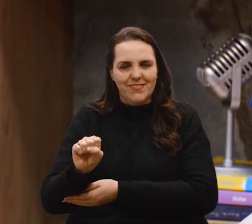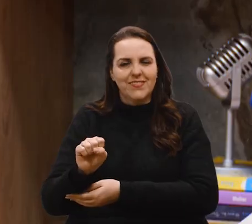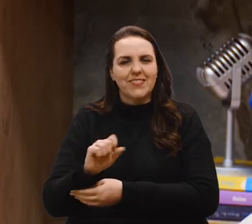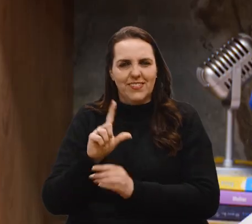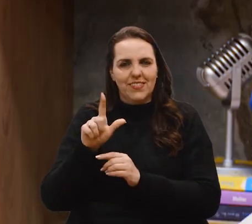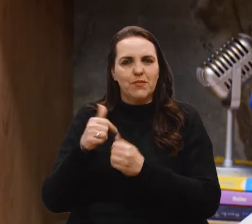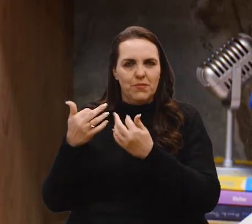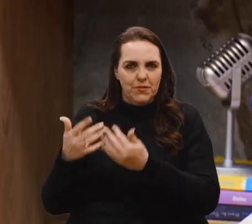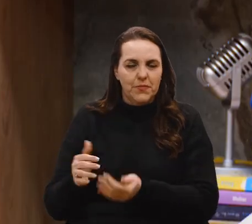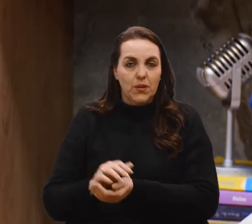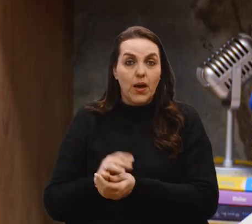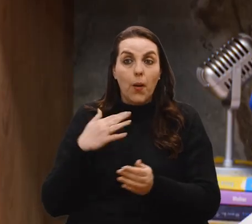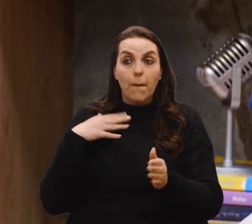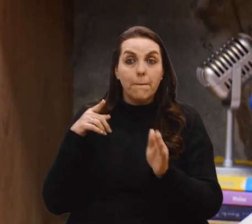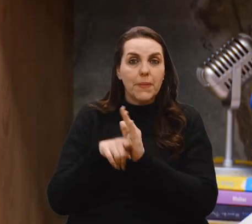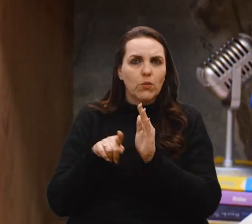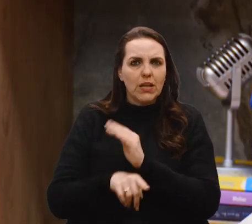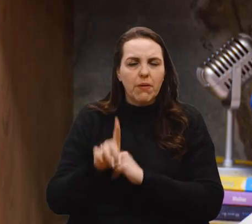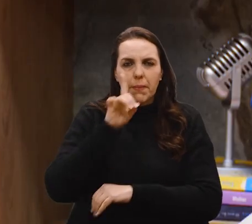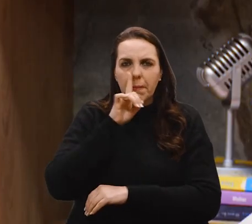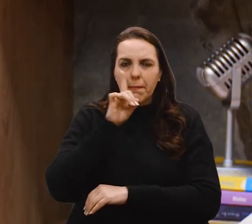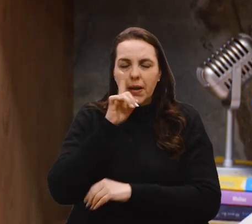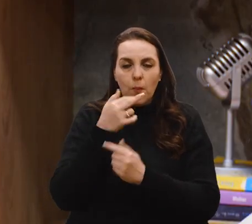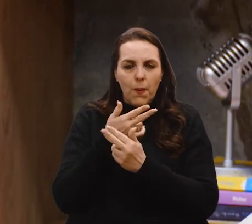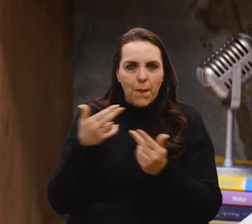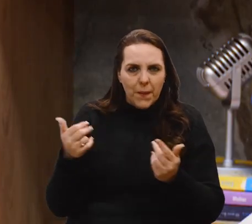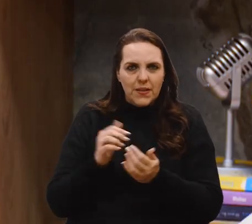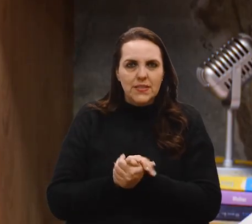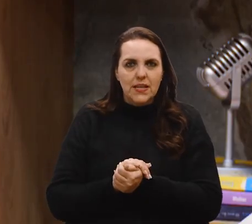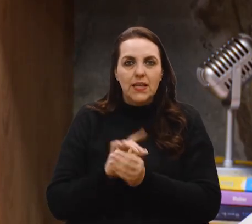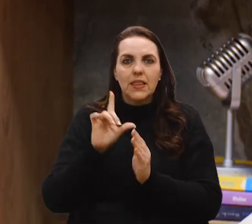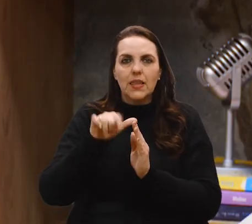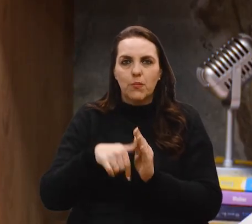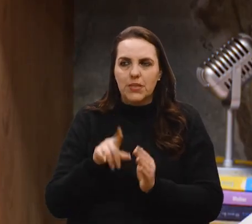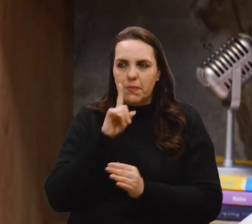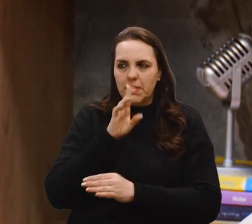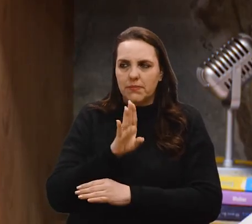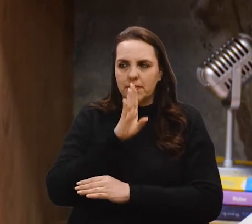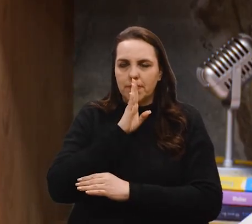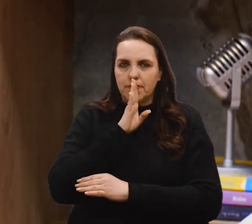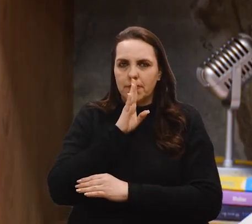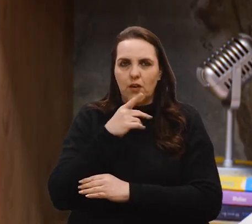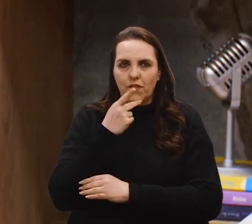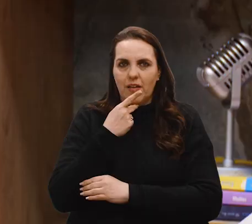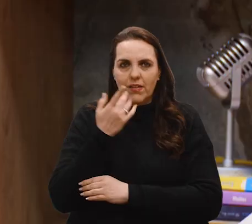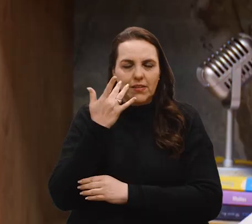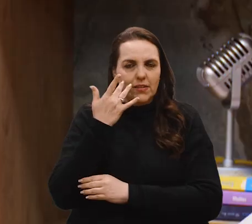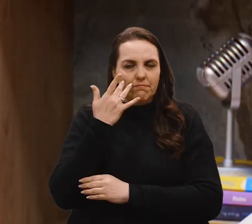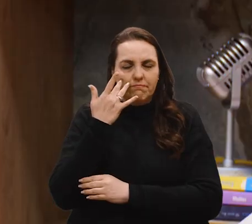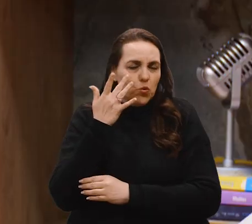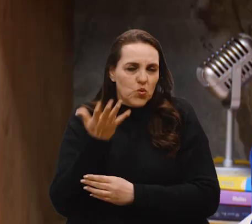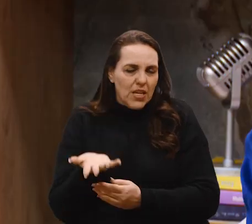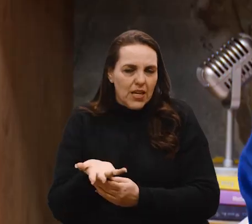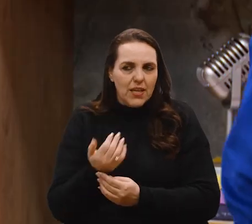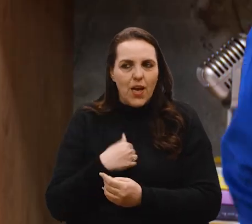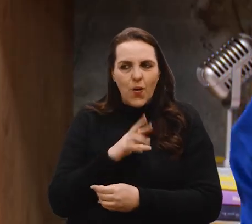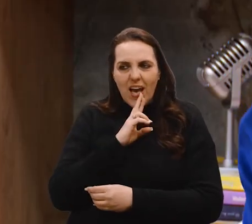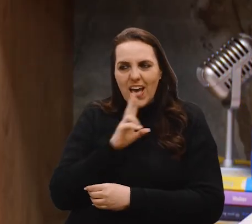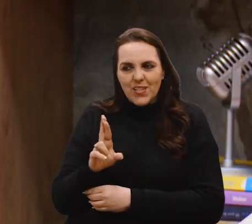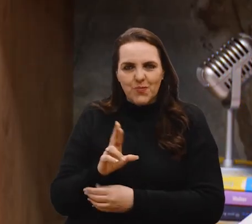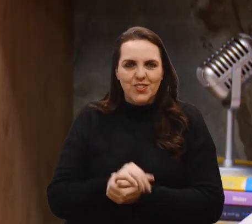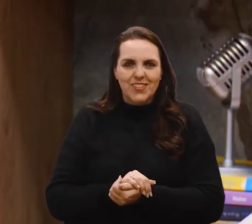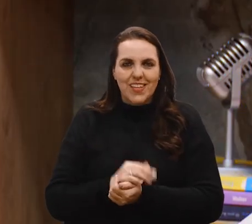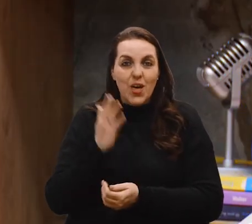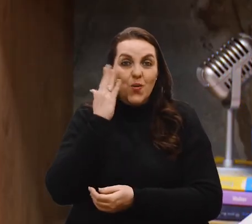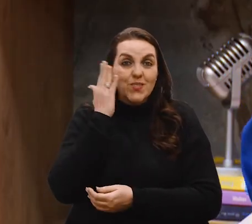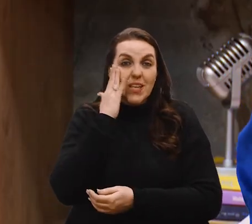costumava questionar pra minha mãe algumas coisas. E aí, depois que ela ficava em silêncio, eu dizia, não sei, ou alguma coisa, eu respondia. Porque eu